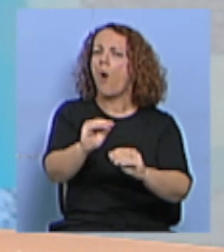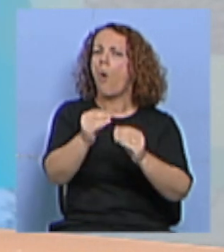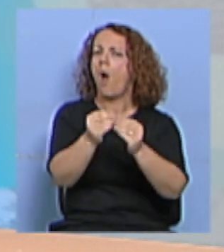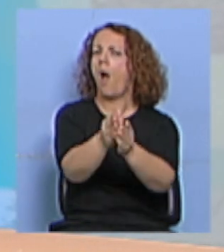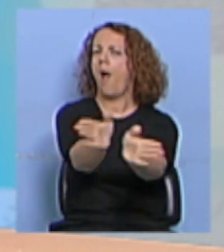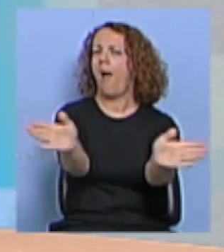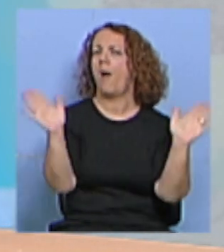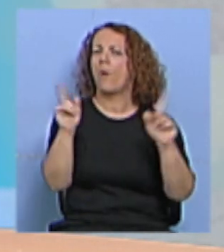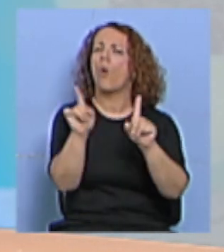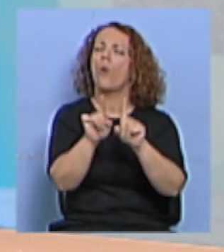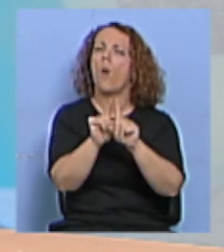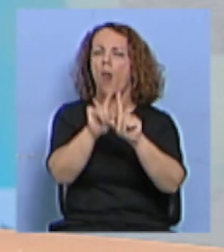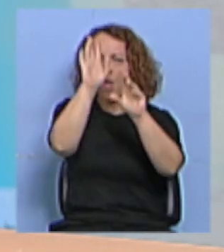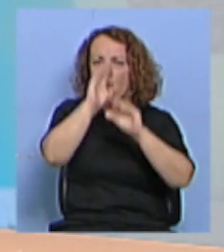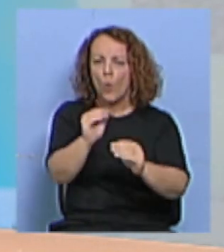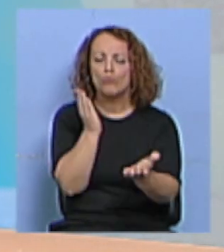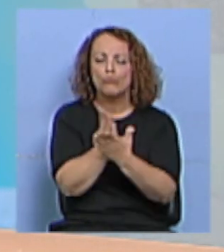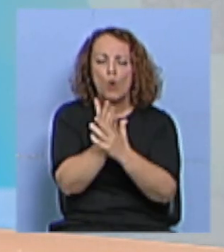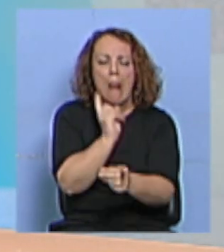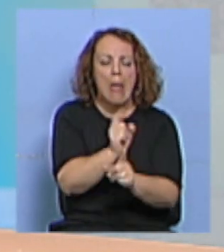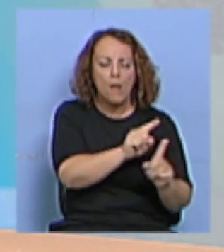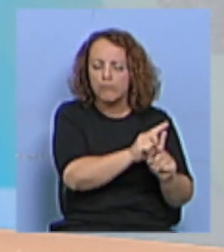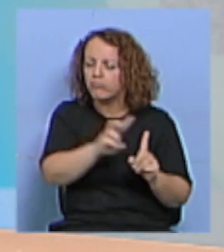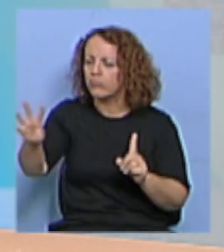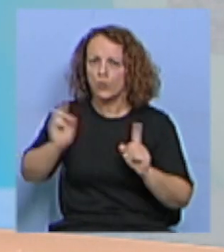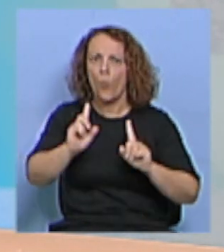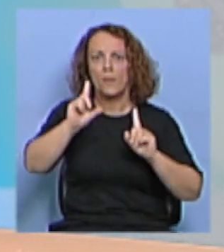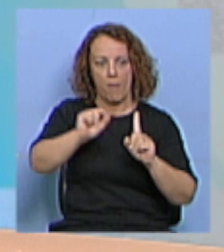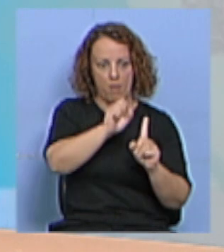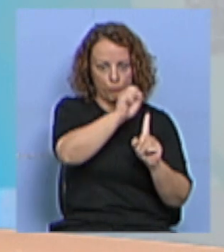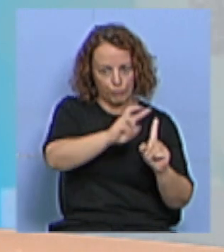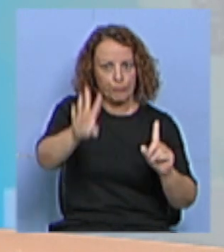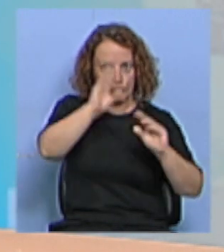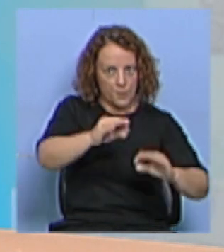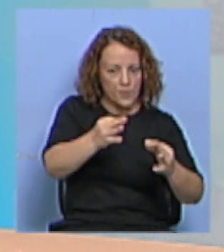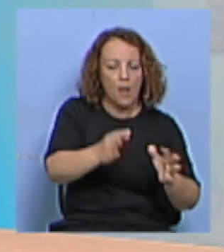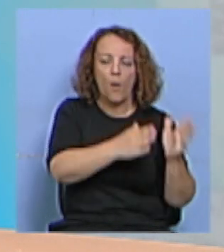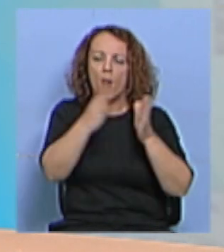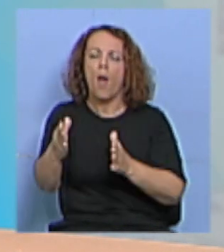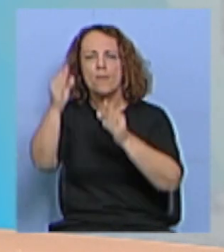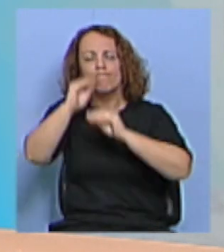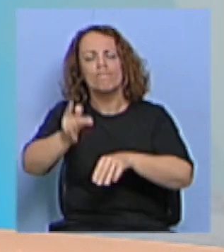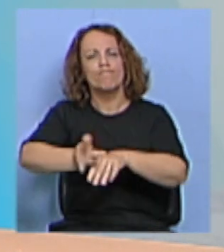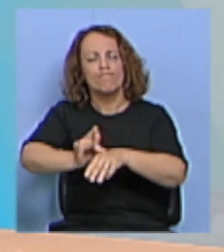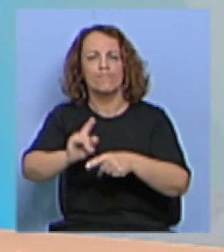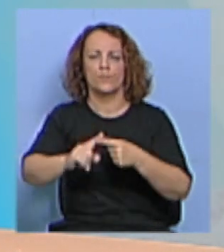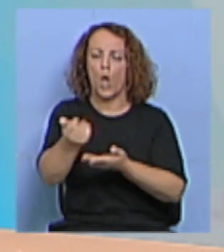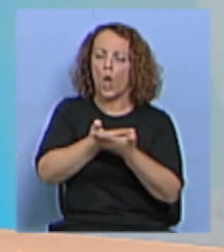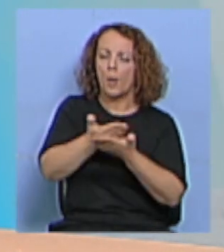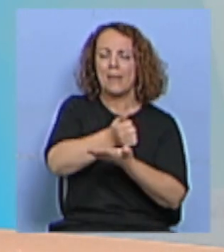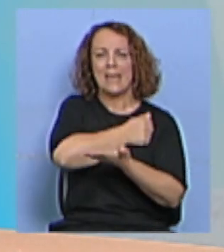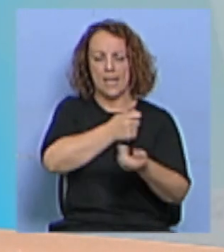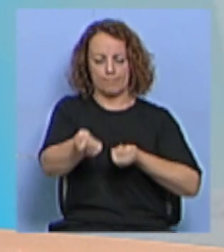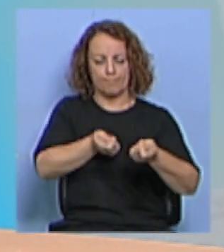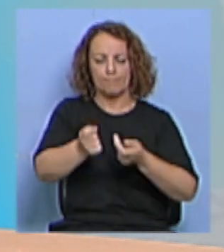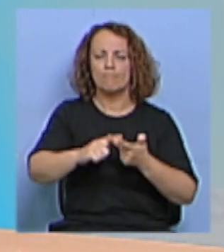escolar, dos graus de ensino, mas também depois das campanhas educativas, de sensibilização, de economia doméstica, lá está, dos